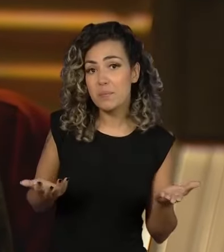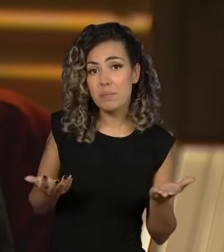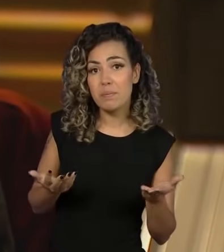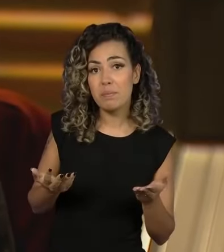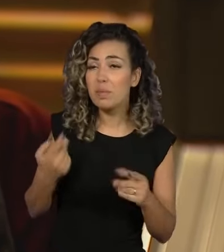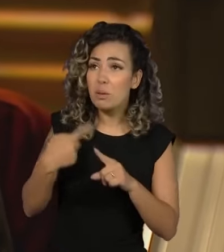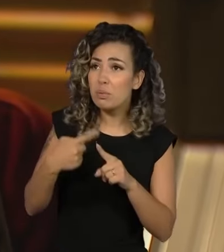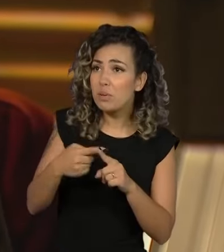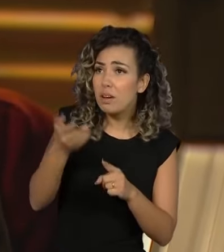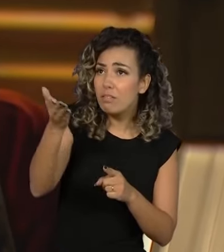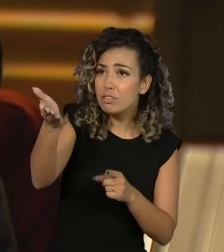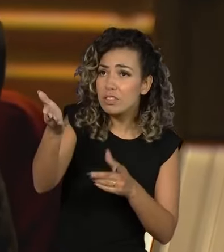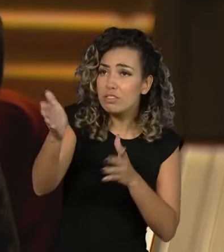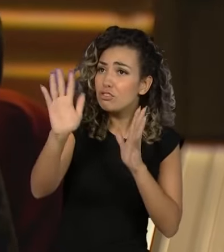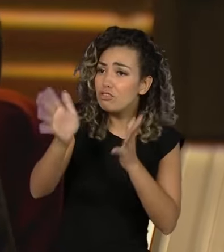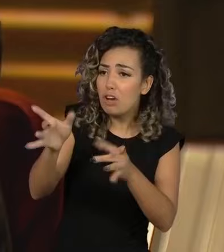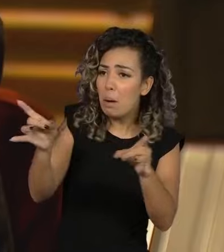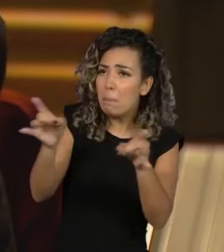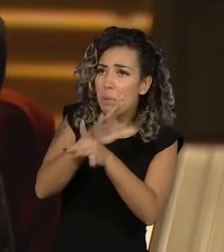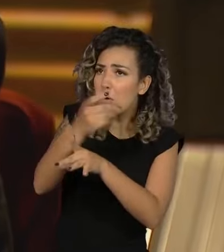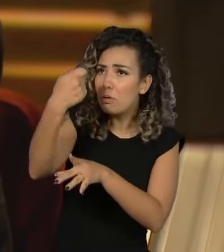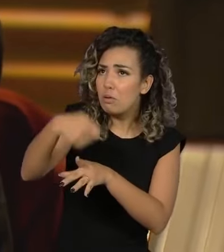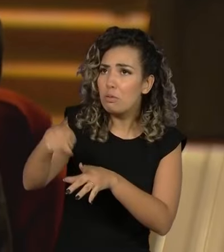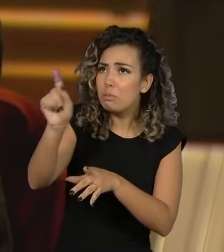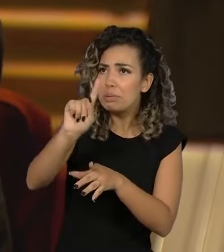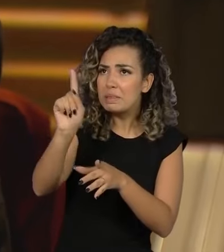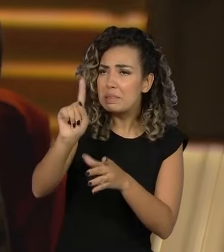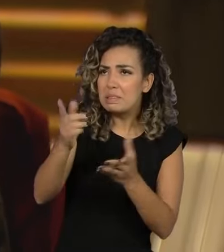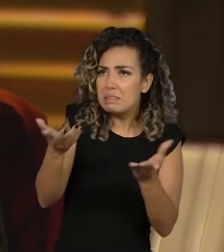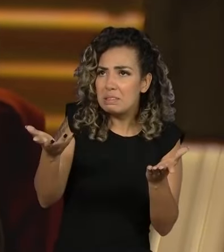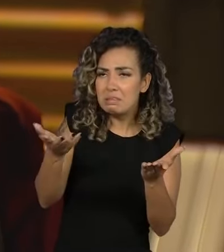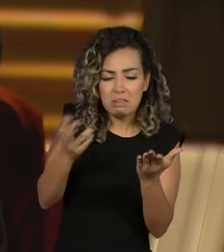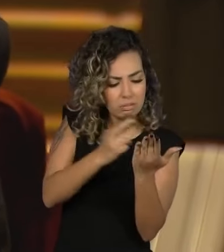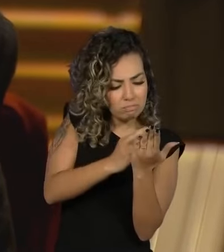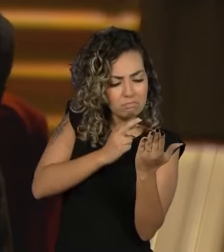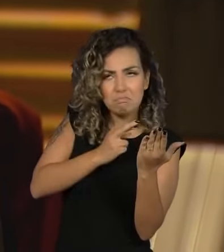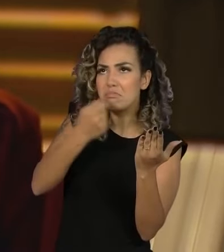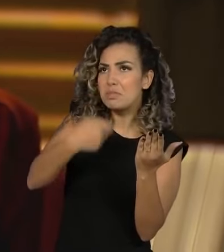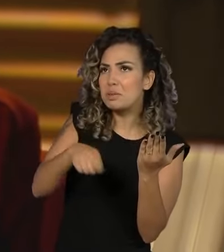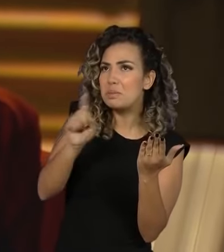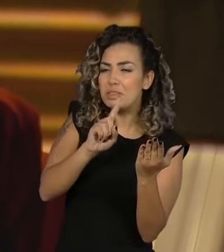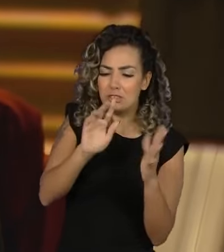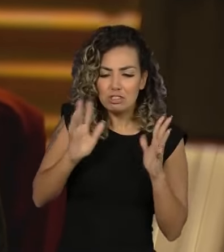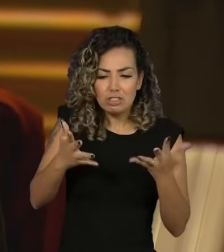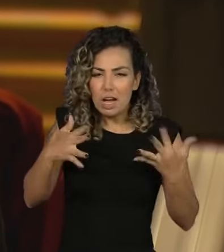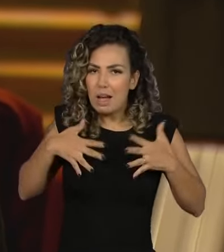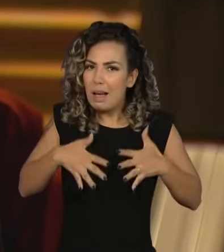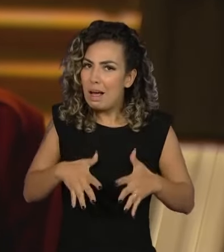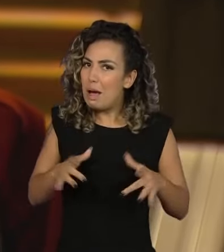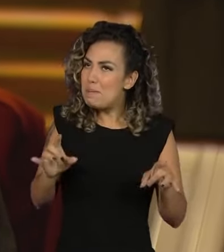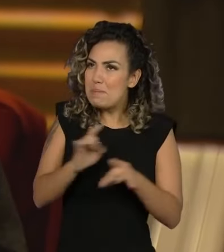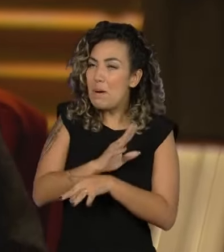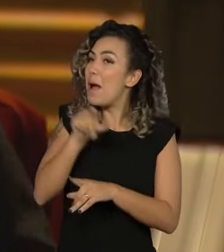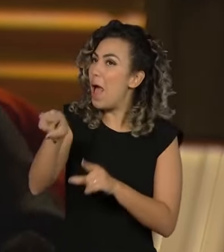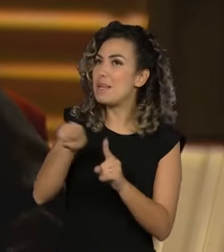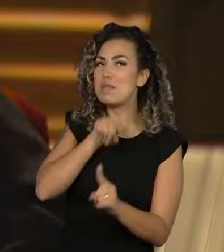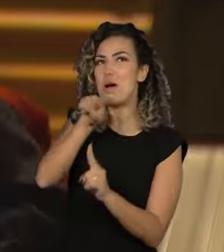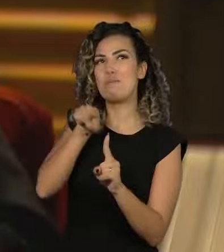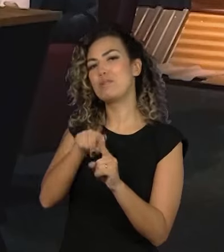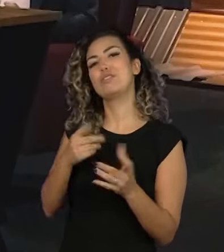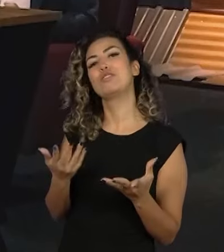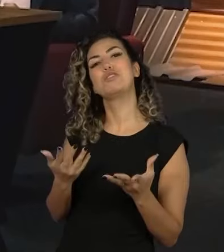entrevistado tá vendo É mas é essa é a ideia eh até porque vamos imaginar